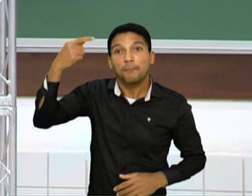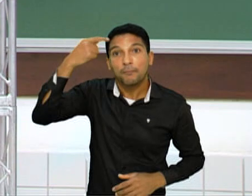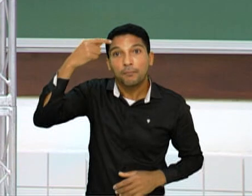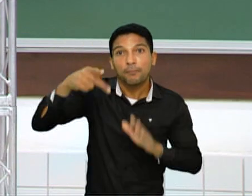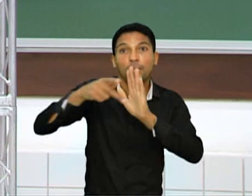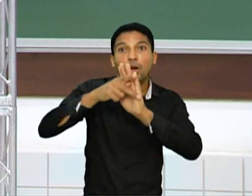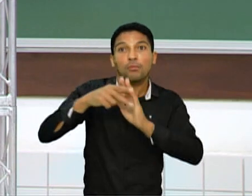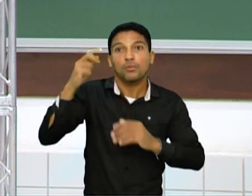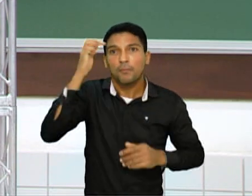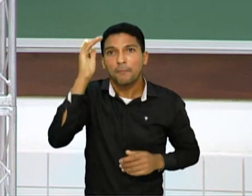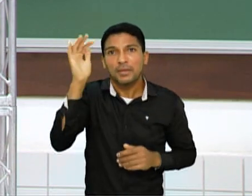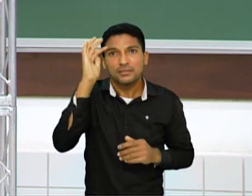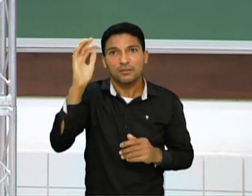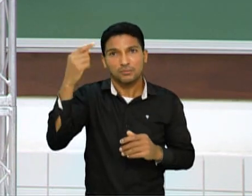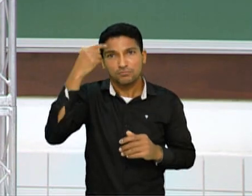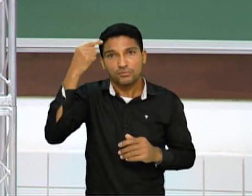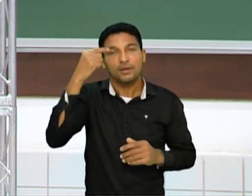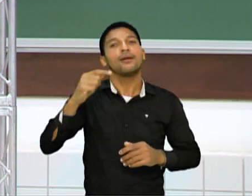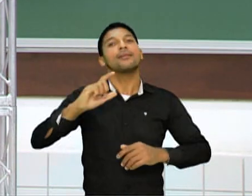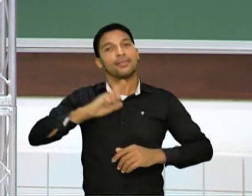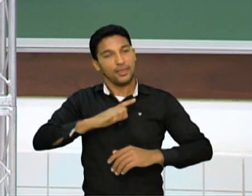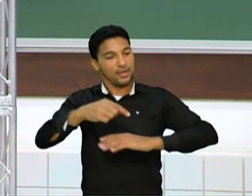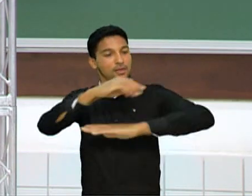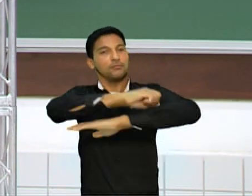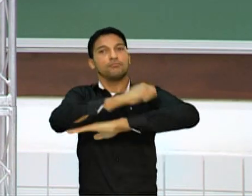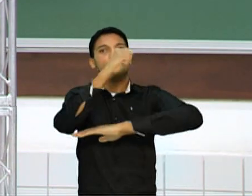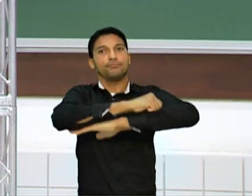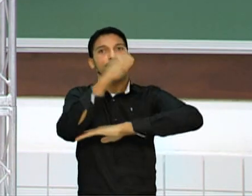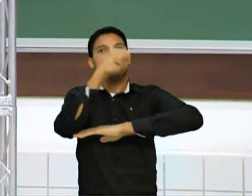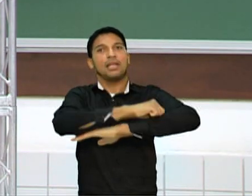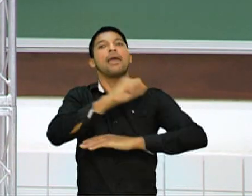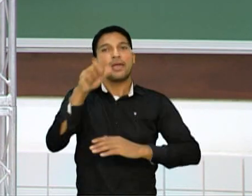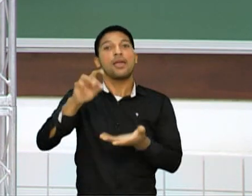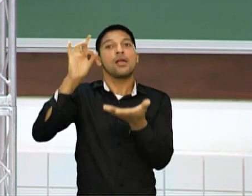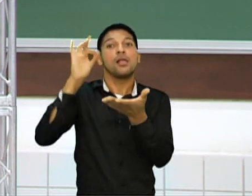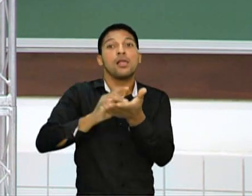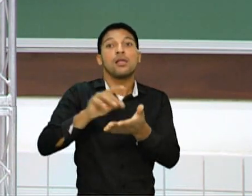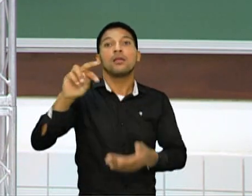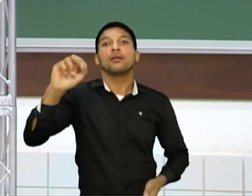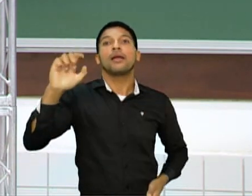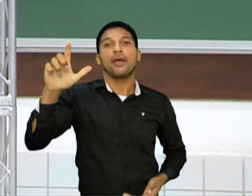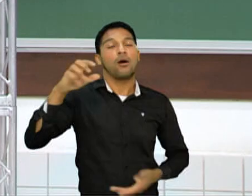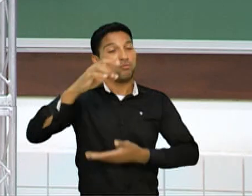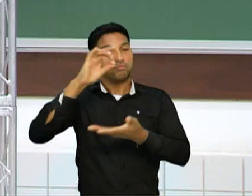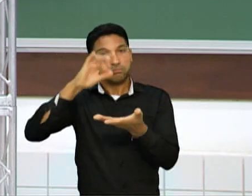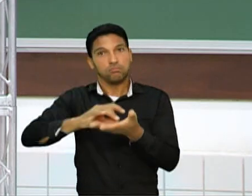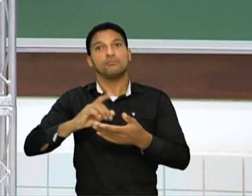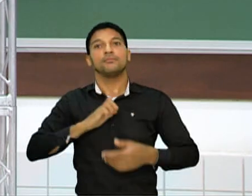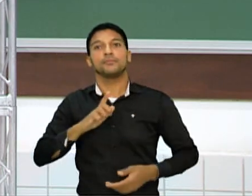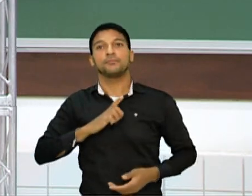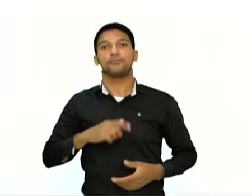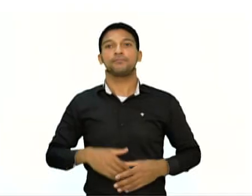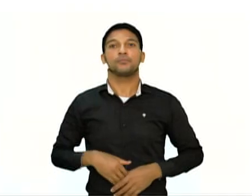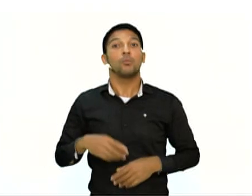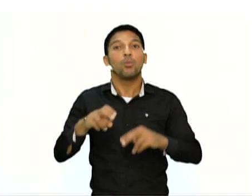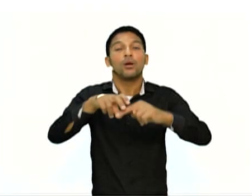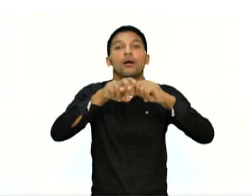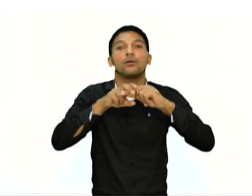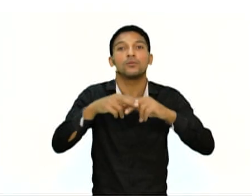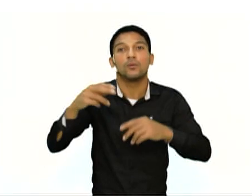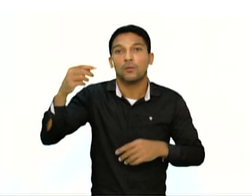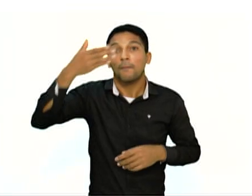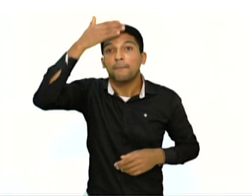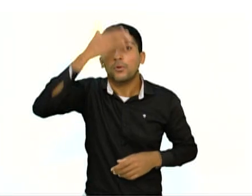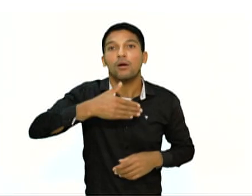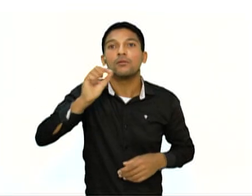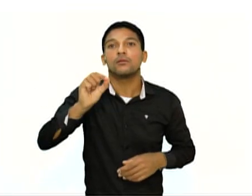e o método unido a isso que me garante que aquilo possa ser considerado verdadeiro ou não. Então, por isso que a